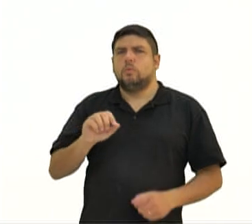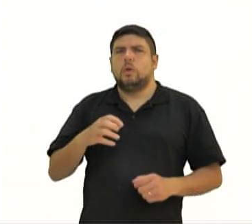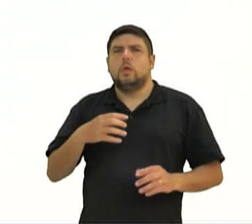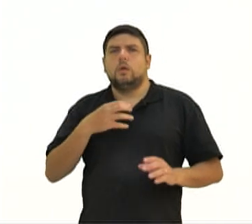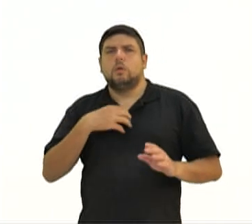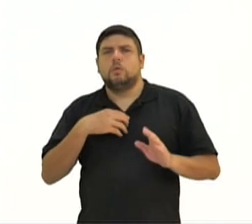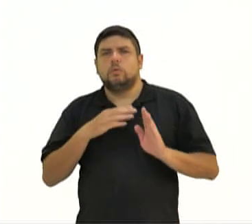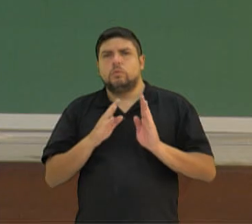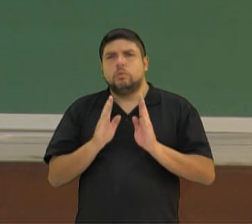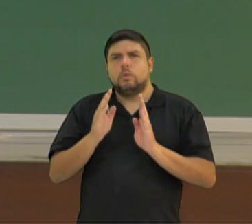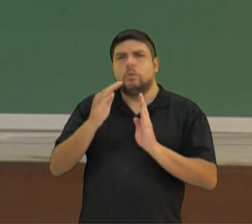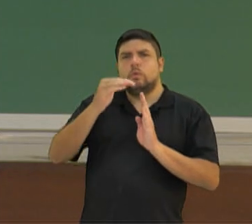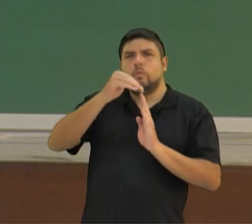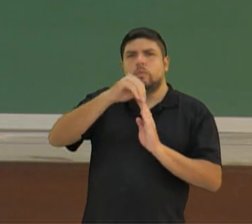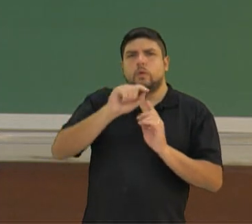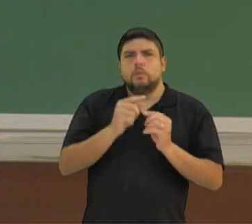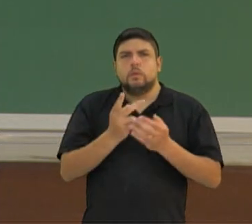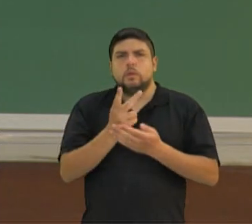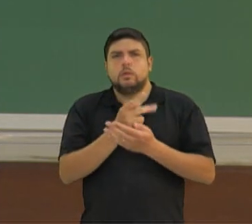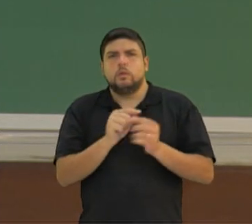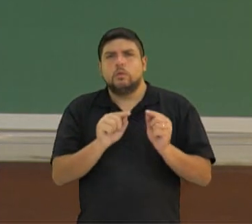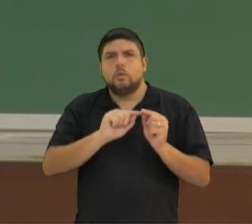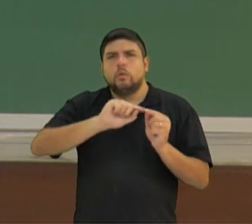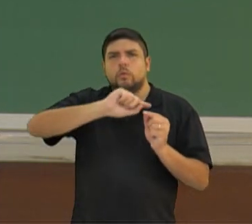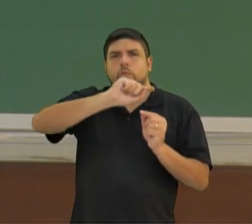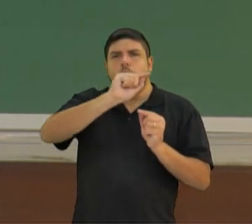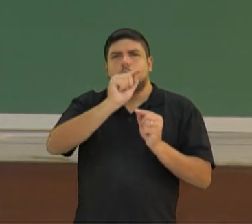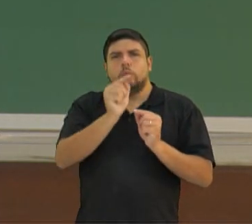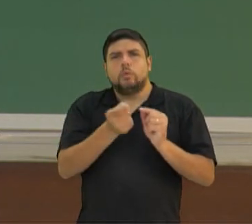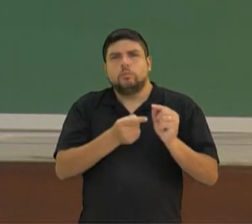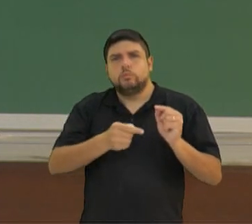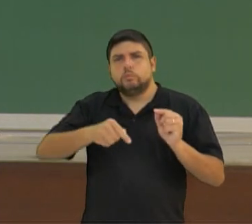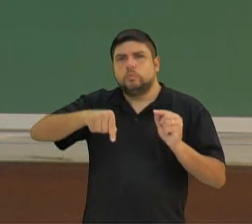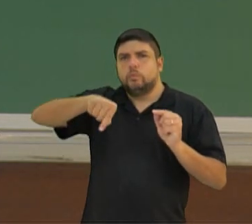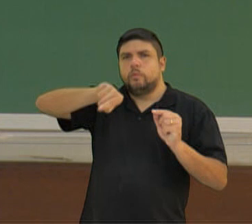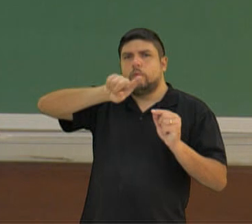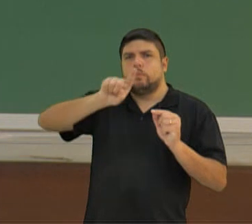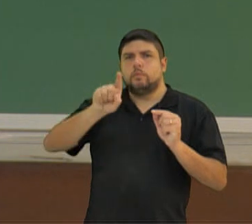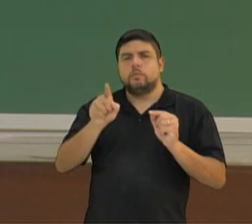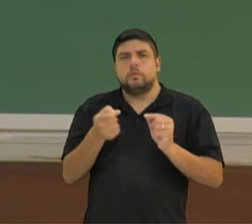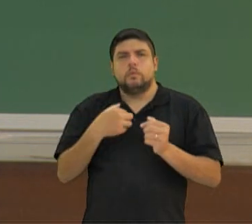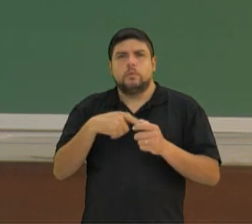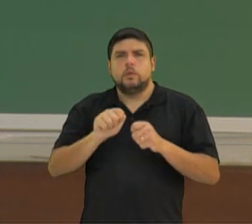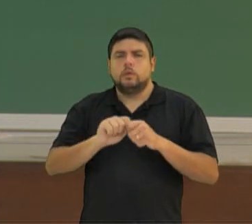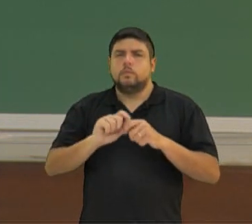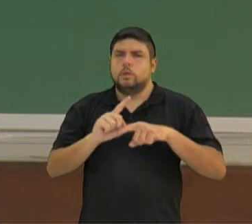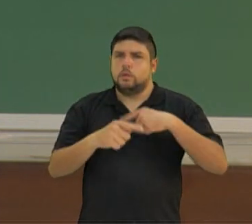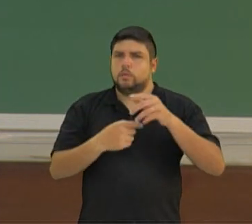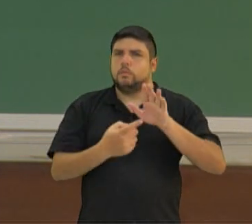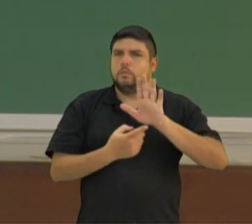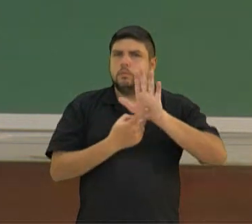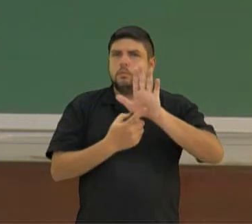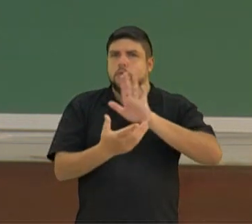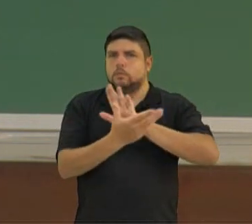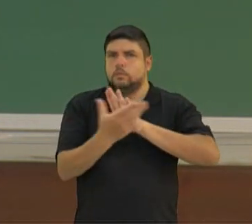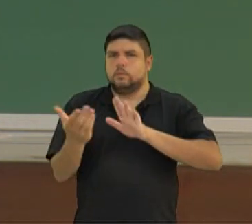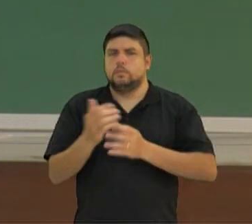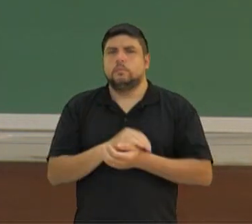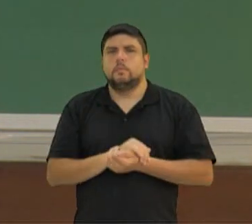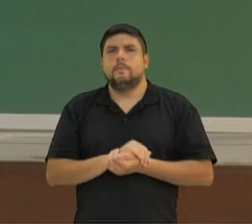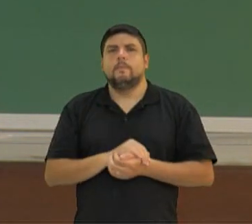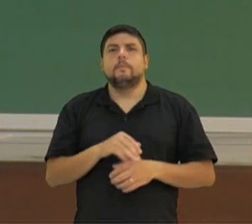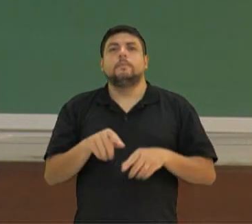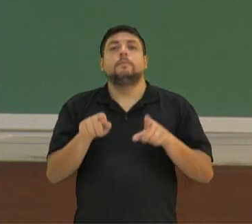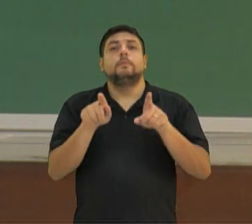em curvas, né? Nós vamos observar em alguns detalhes em algumas obras que eu vou apresentar para vocês. E ela também